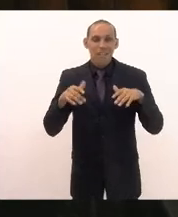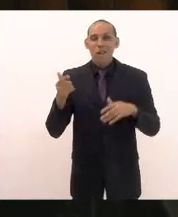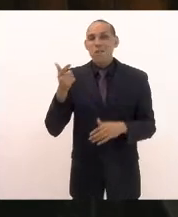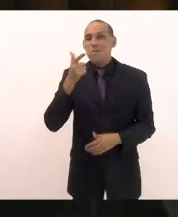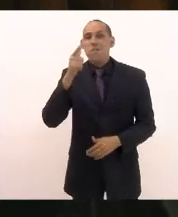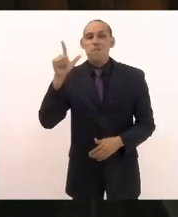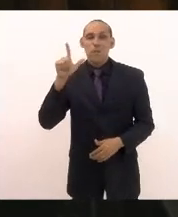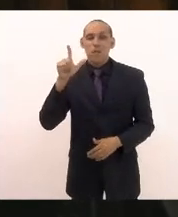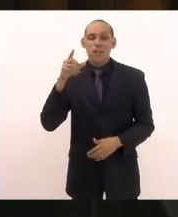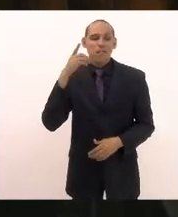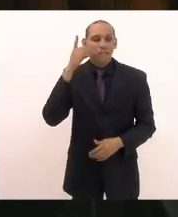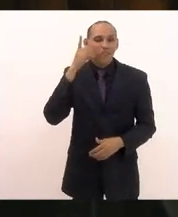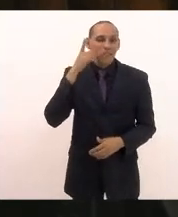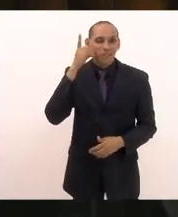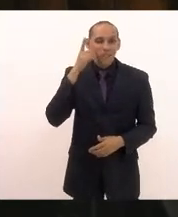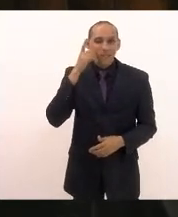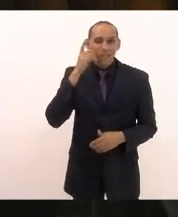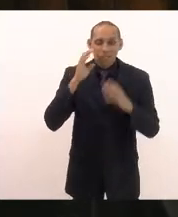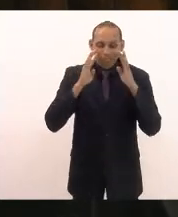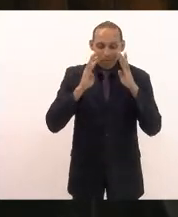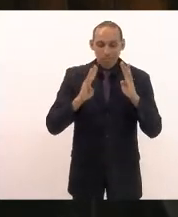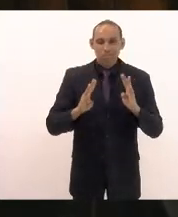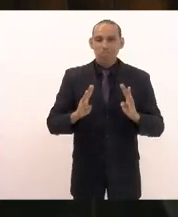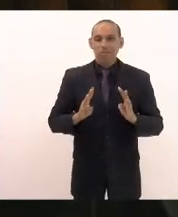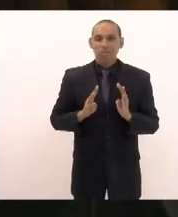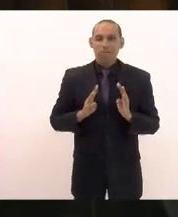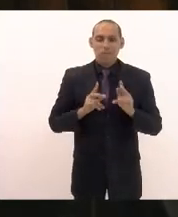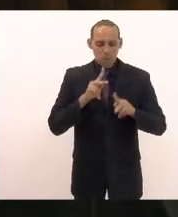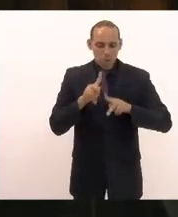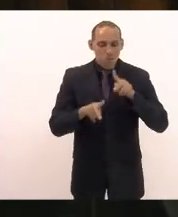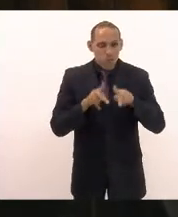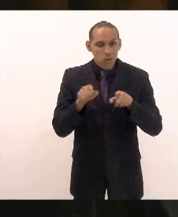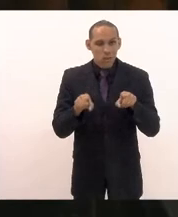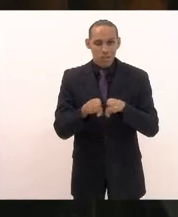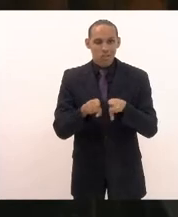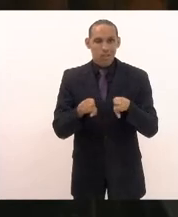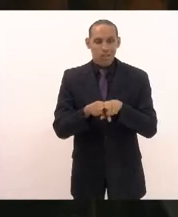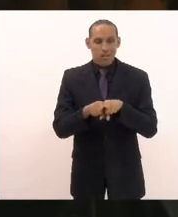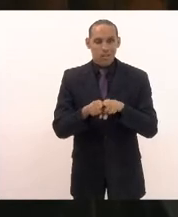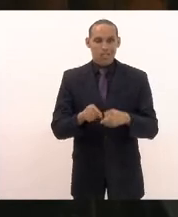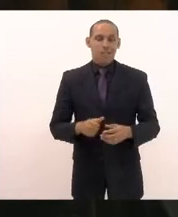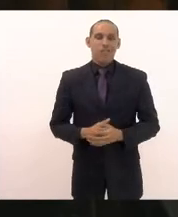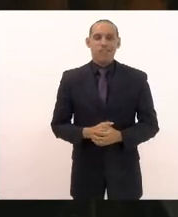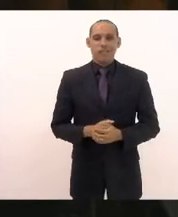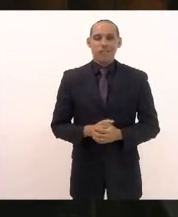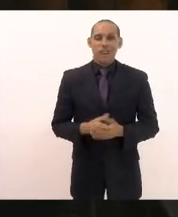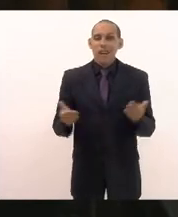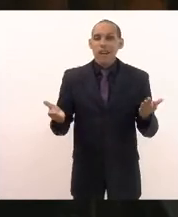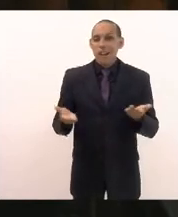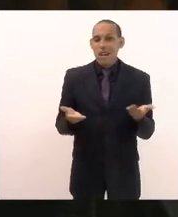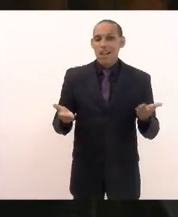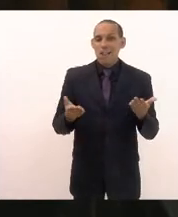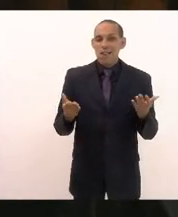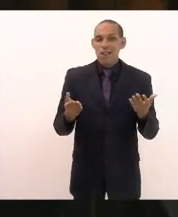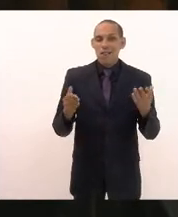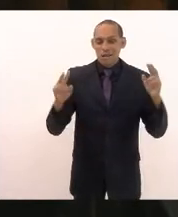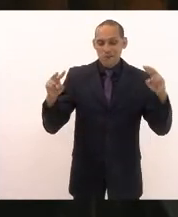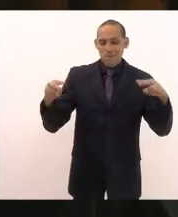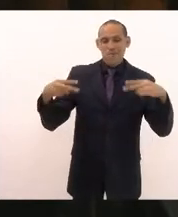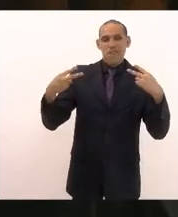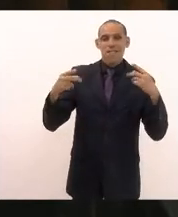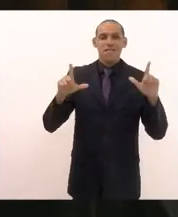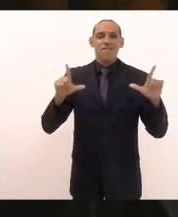demais deputados que nos assistem, a toda a população que, nesse momento, nos veem pela TV